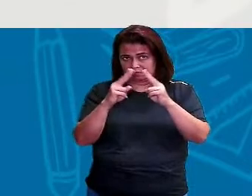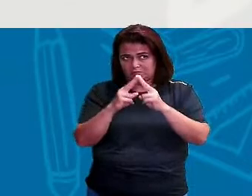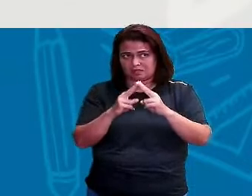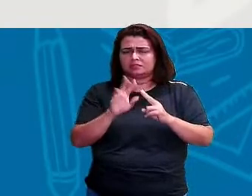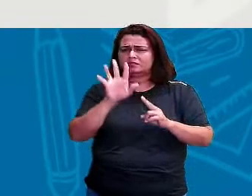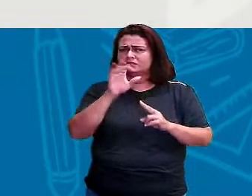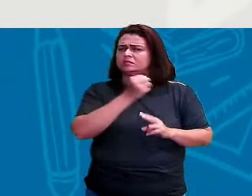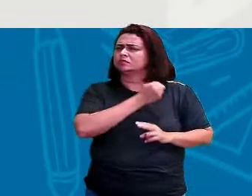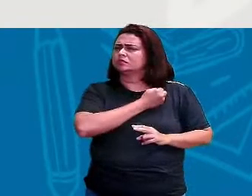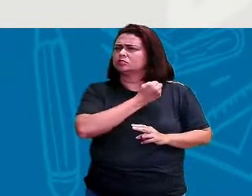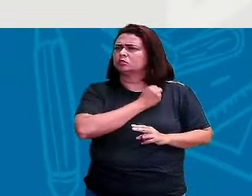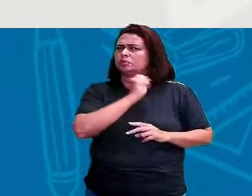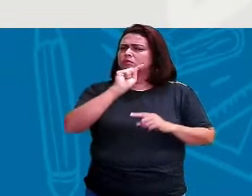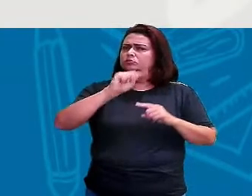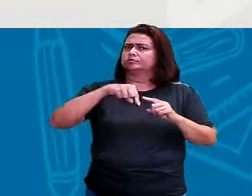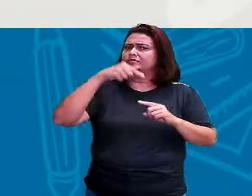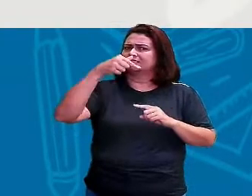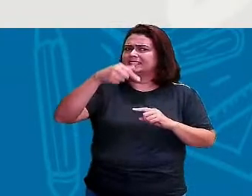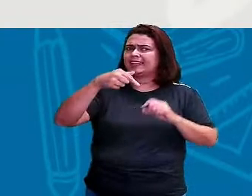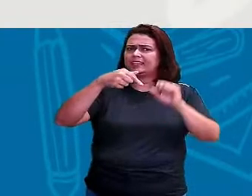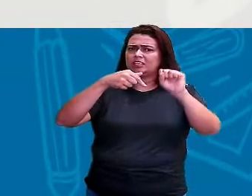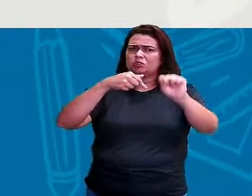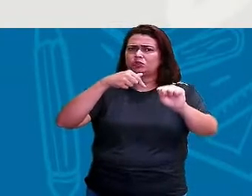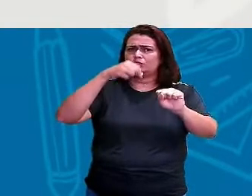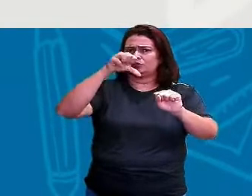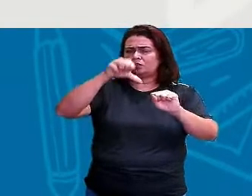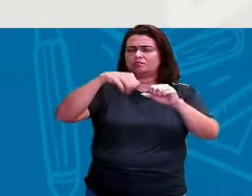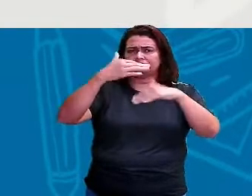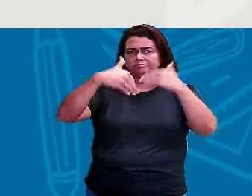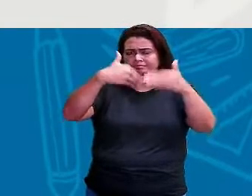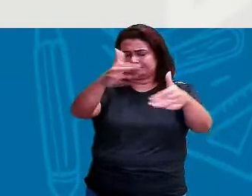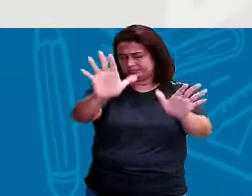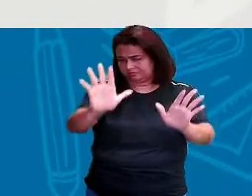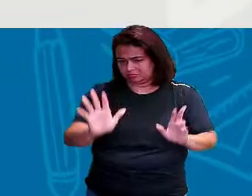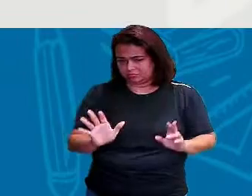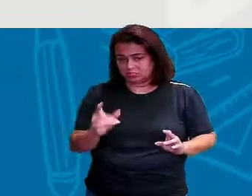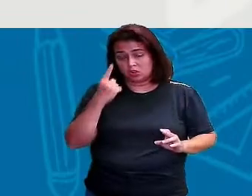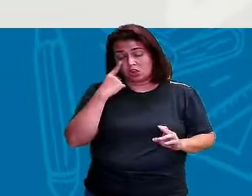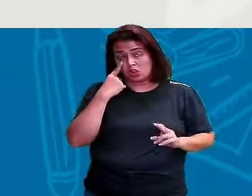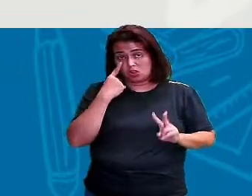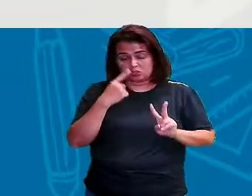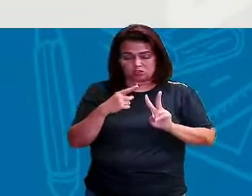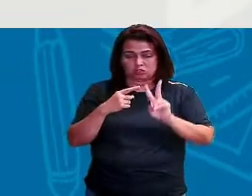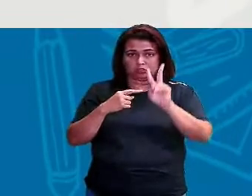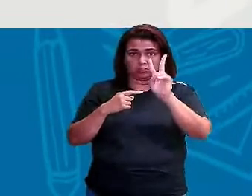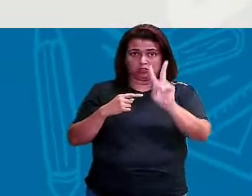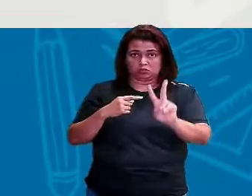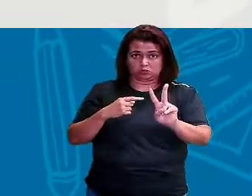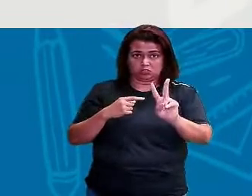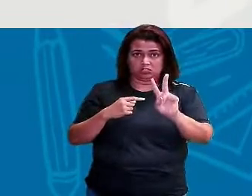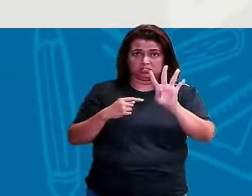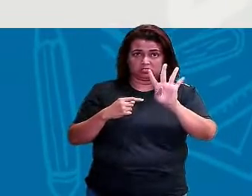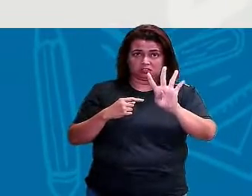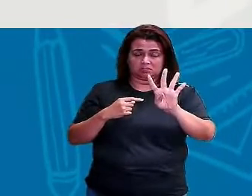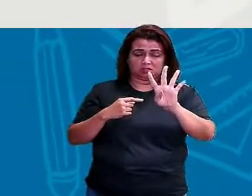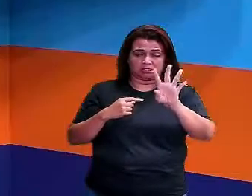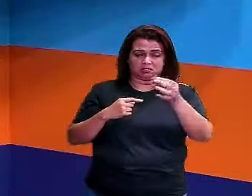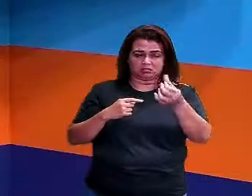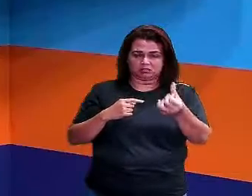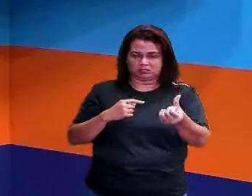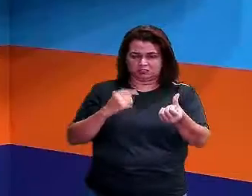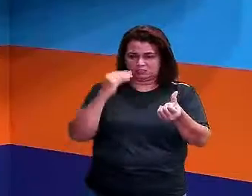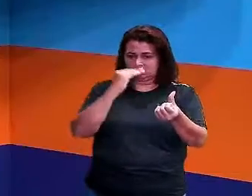essa separação. Ó. Quais são os números pares que a gente tem aqui? 2, 4 e 6, que são esses aqui de cima,